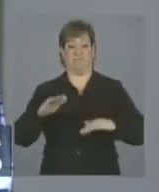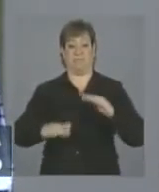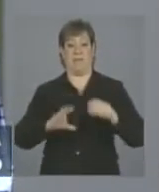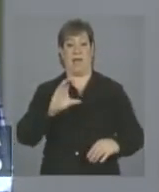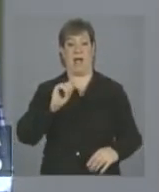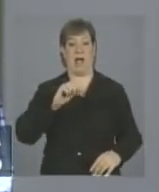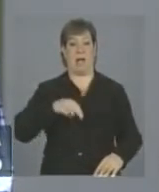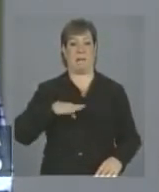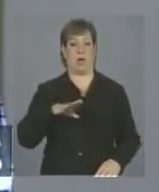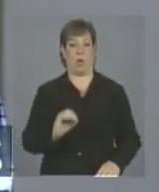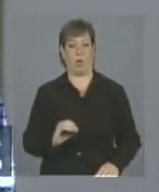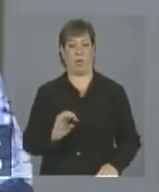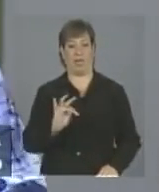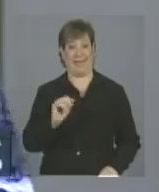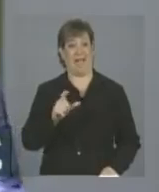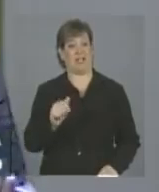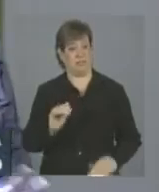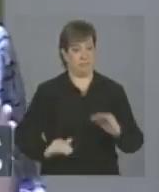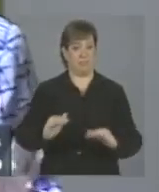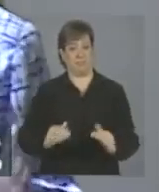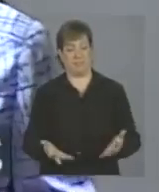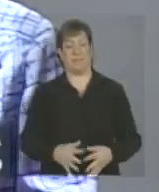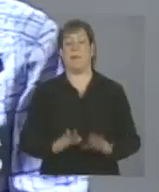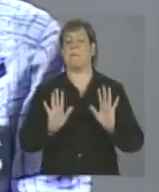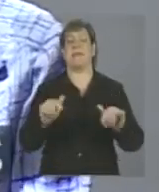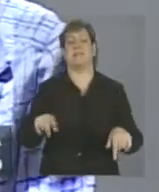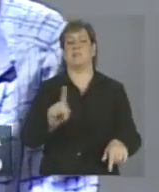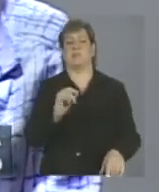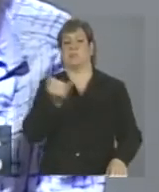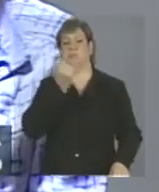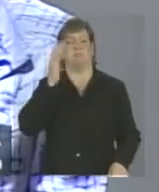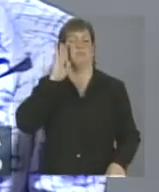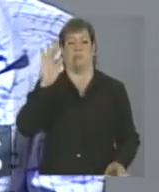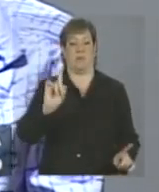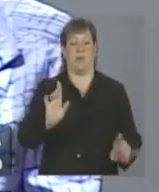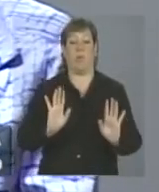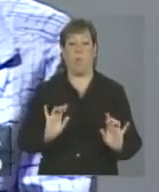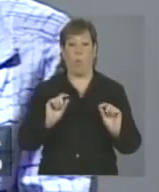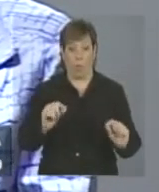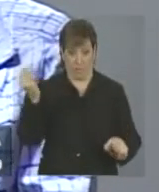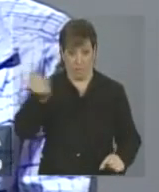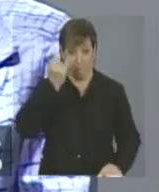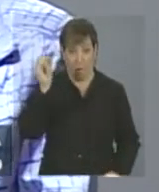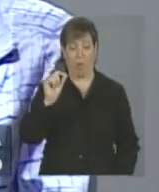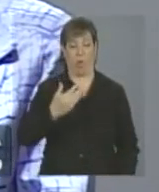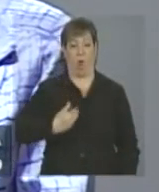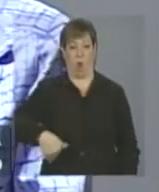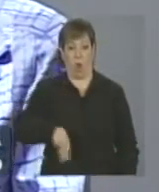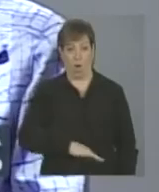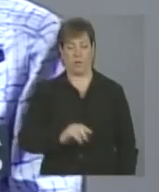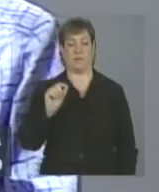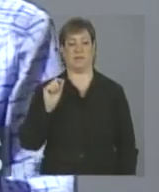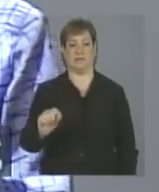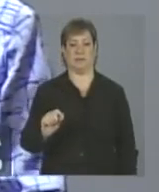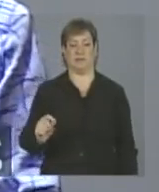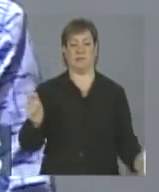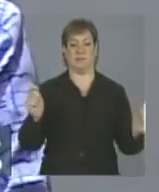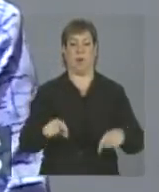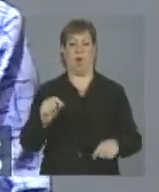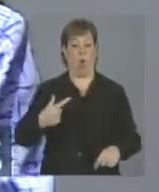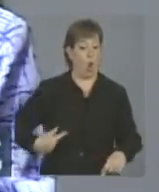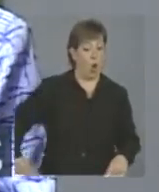de câmbio. Mas não é isso que importa. O que importa é que nós sejamos, do ponto de vista do